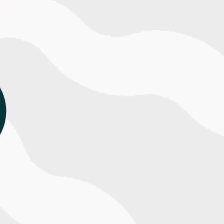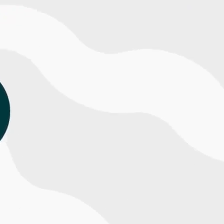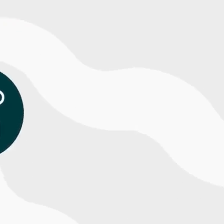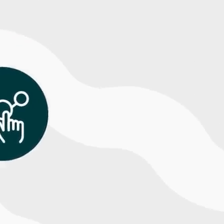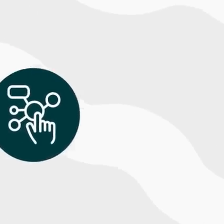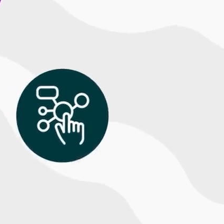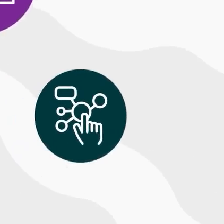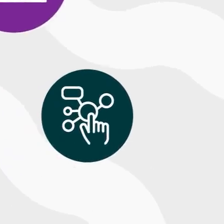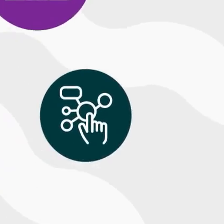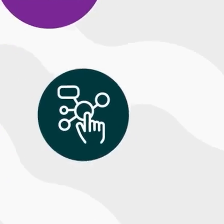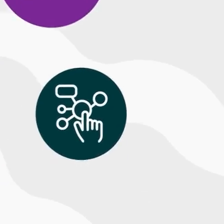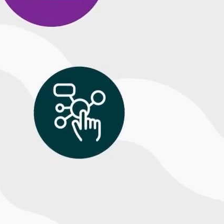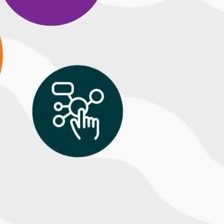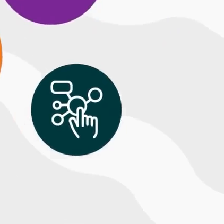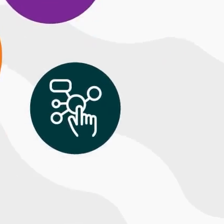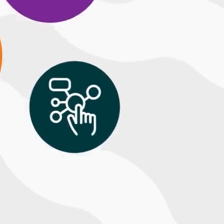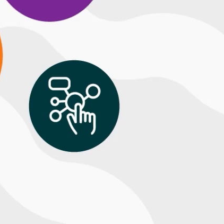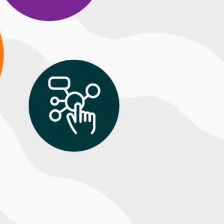2